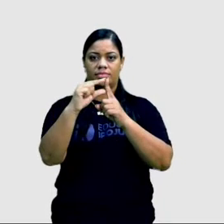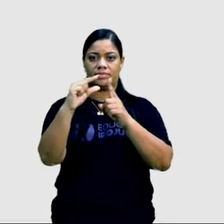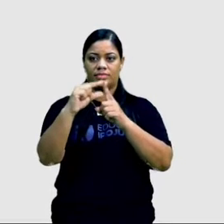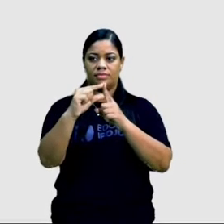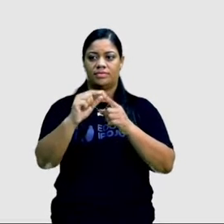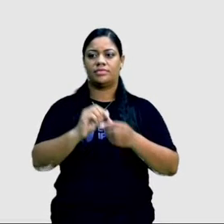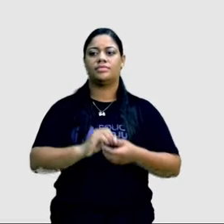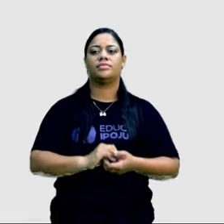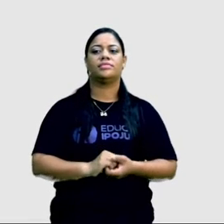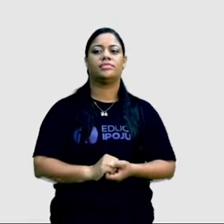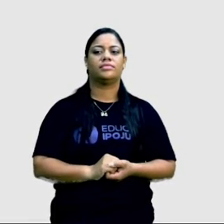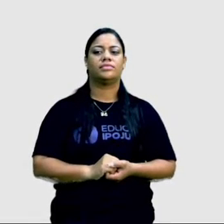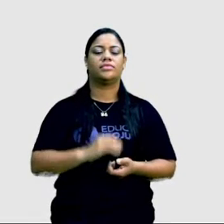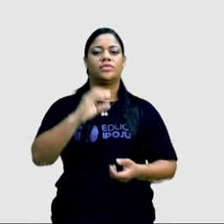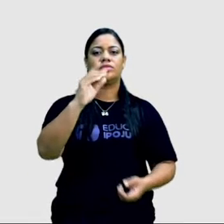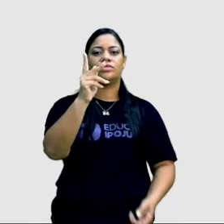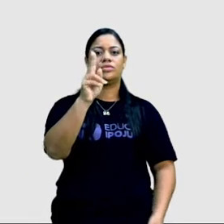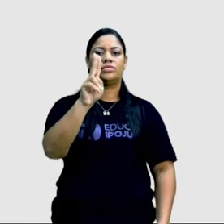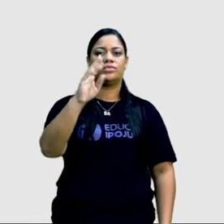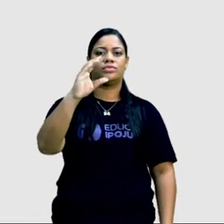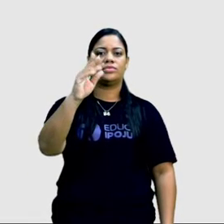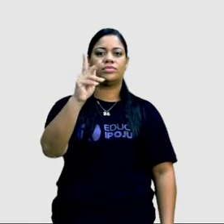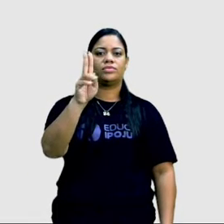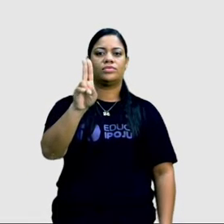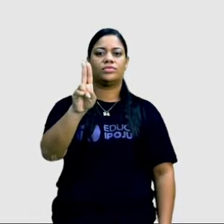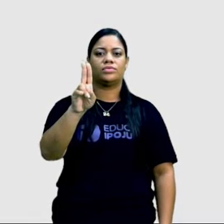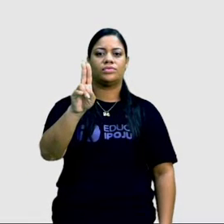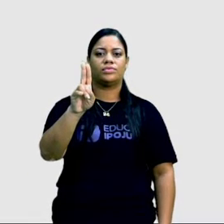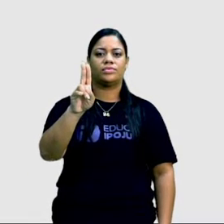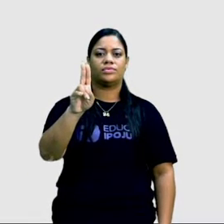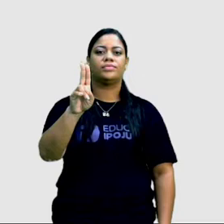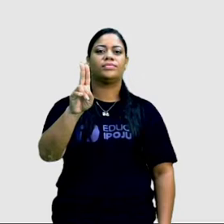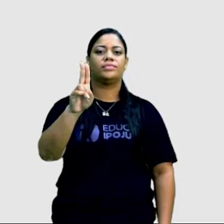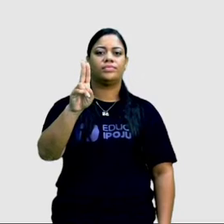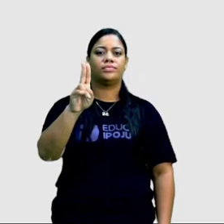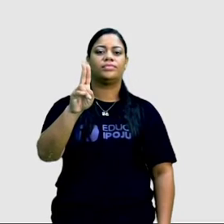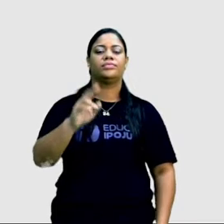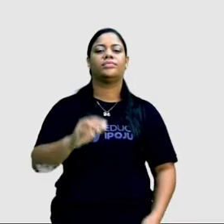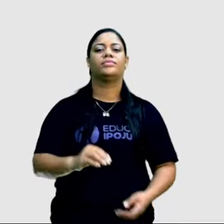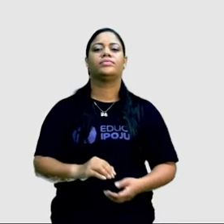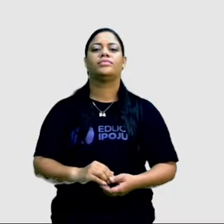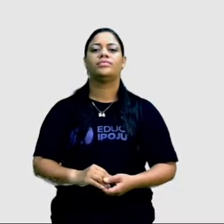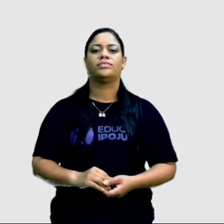CH, chuchu. Ó, a gente diz chuchu.